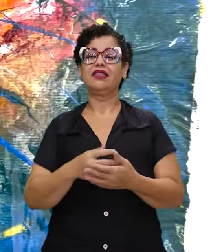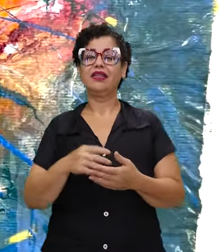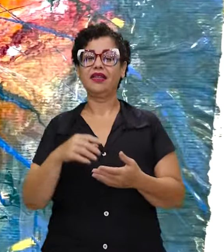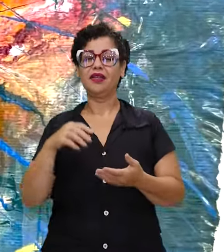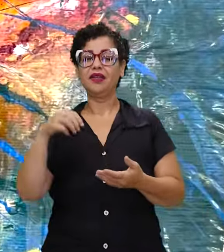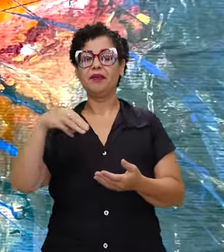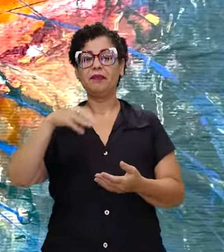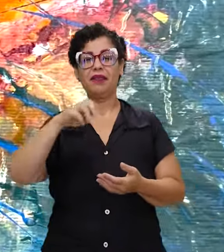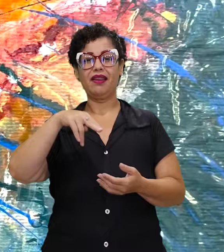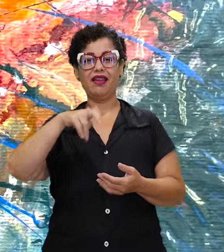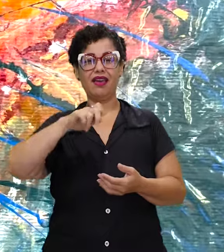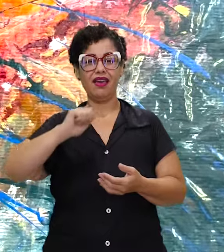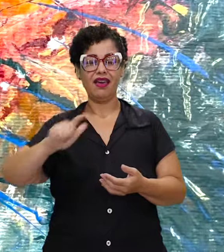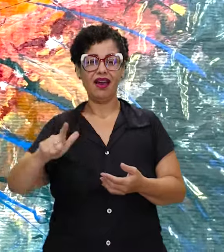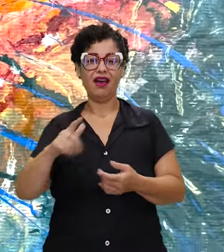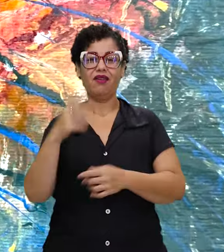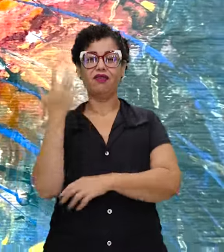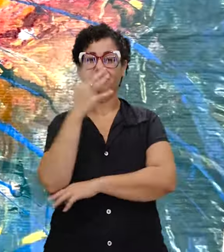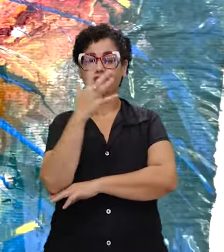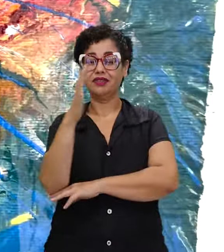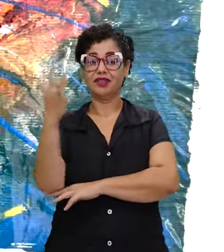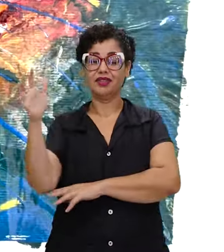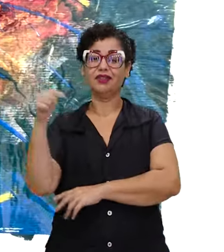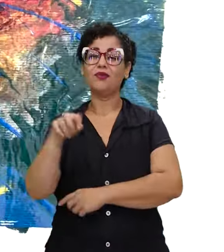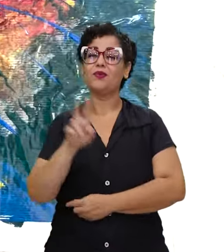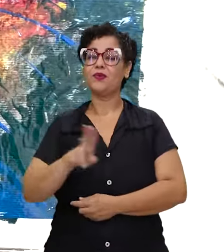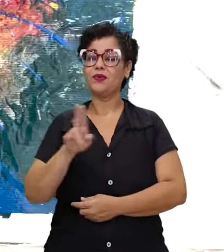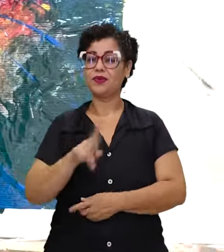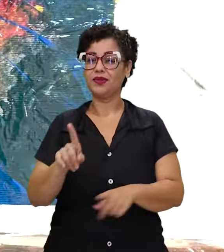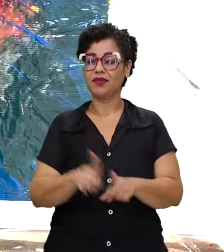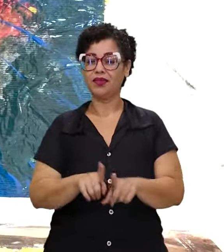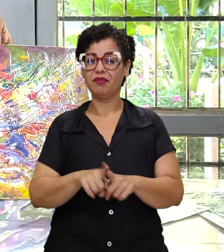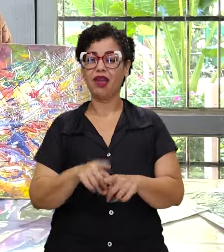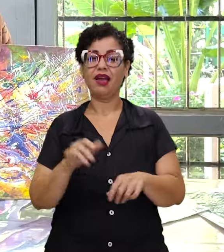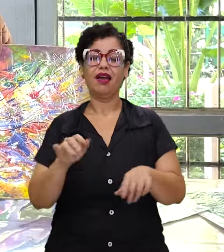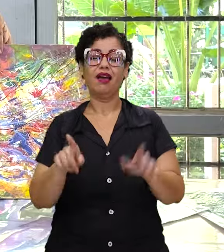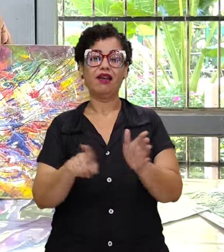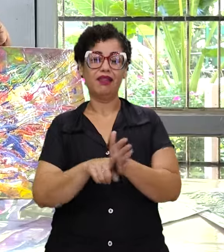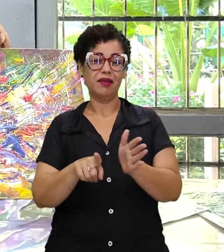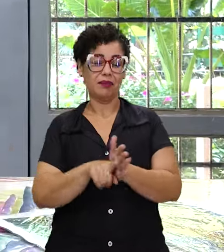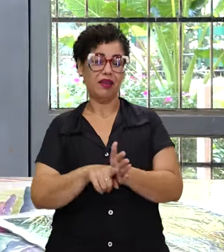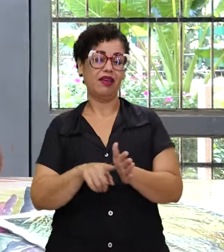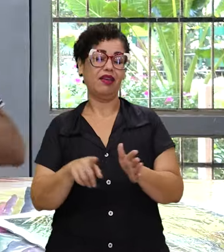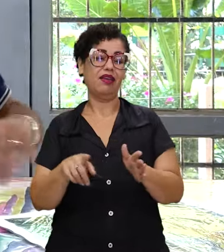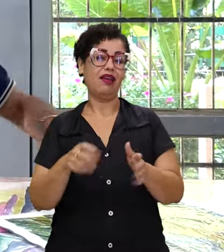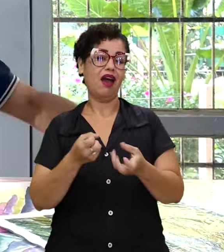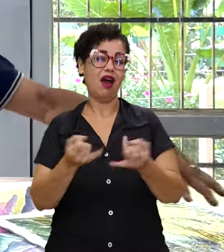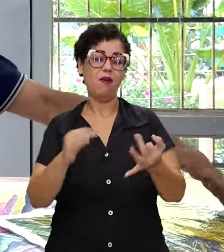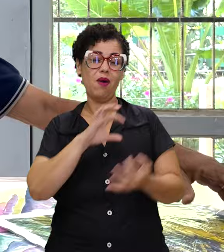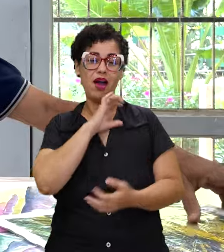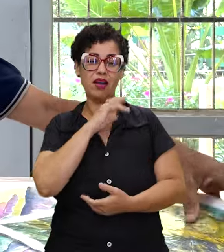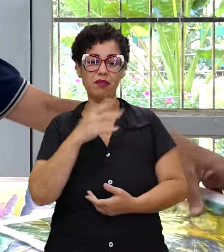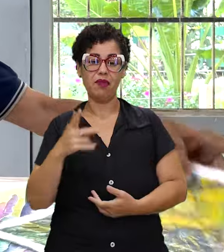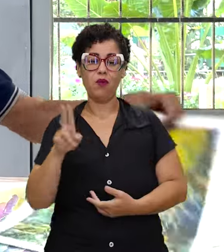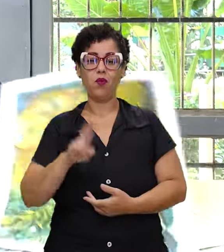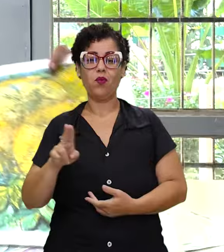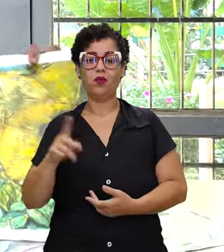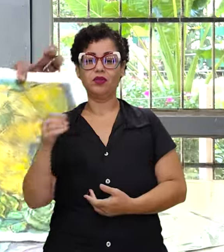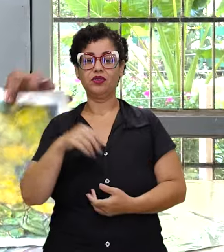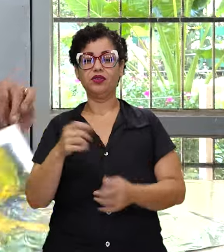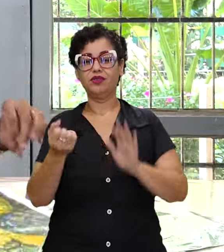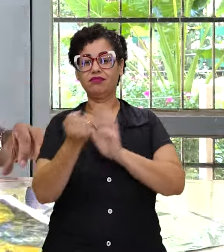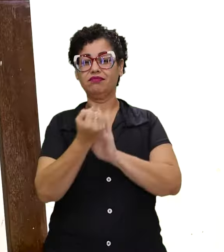minerais e vegetais, também algum material animal. Aqui é uma técnica de